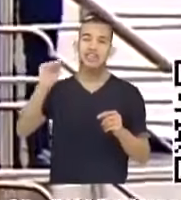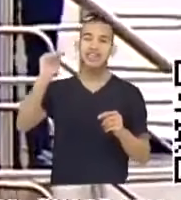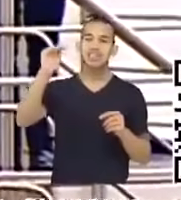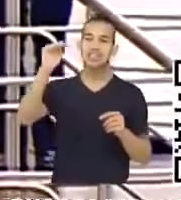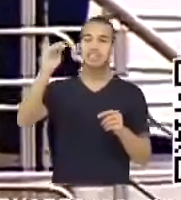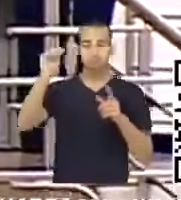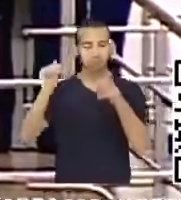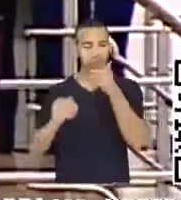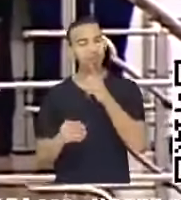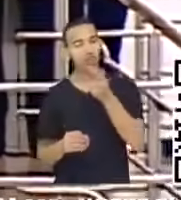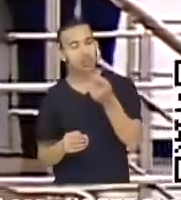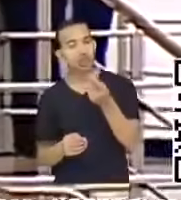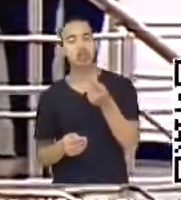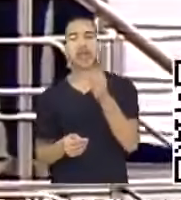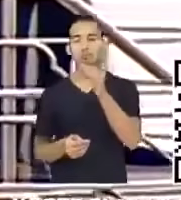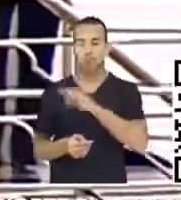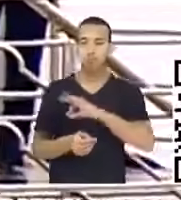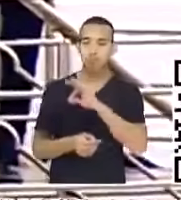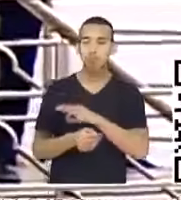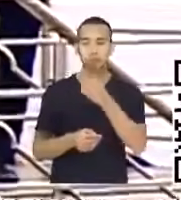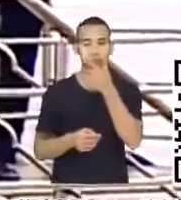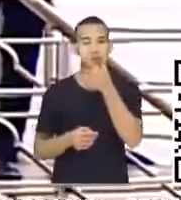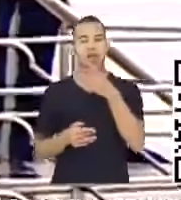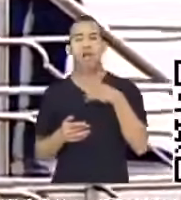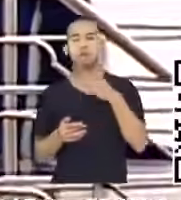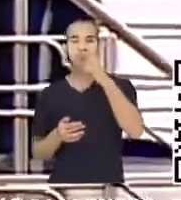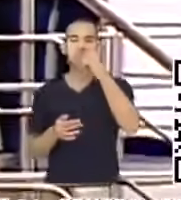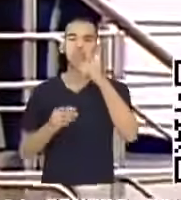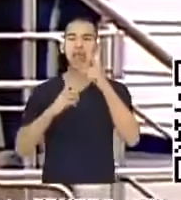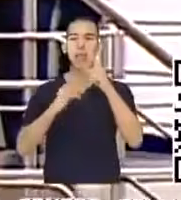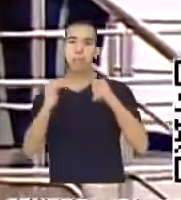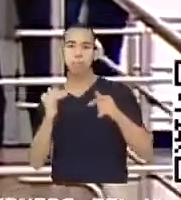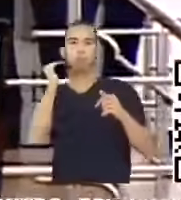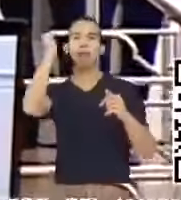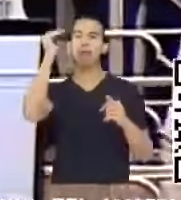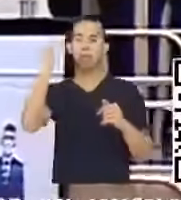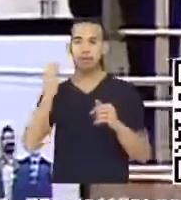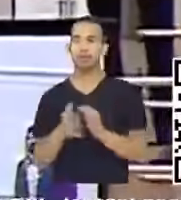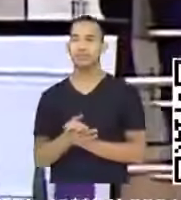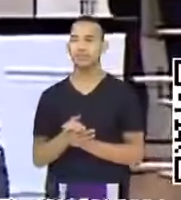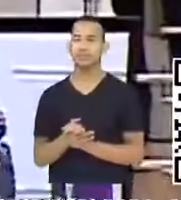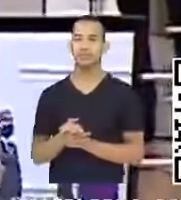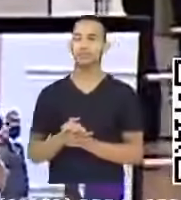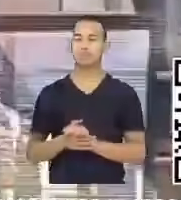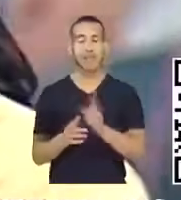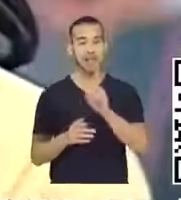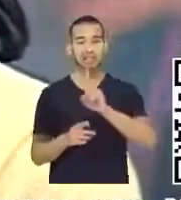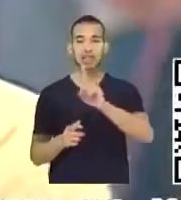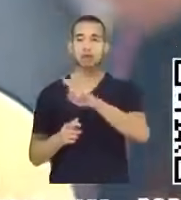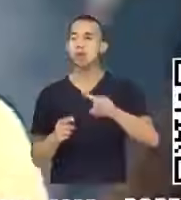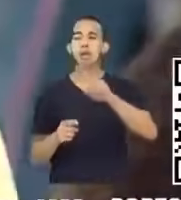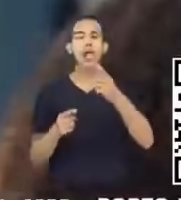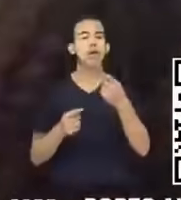o meu dinheiro E aí já se acha em outro patamar isso não isso não é comum nos jogadores